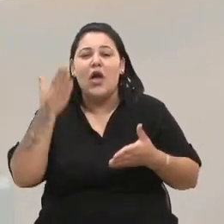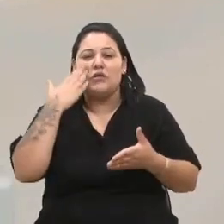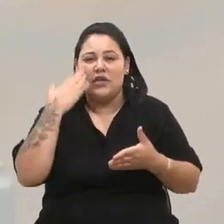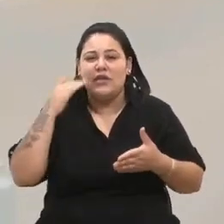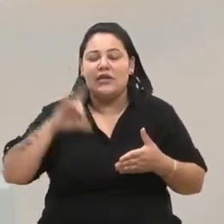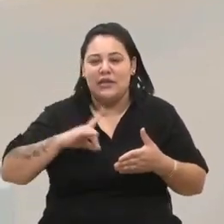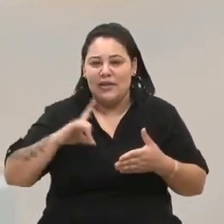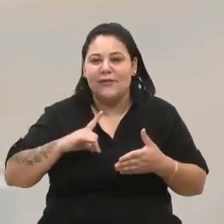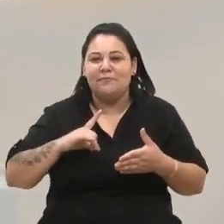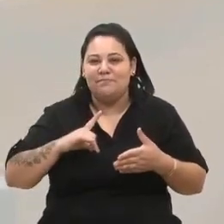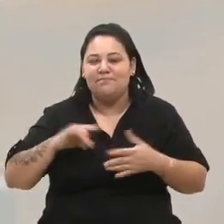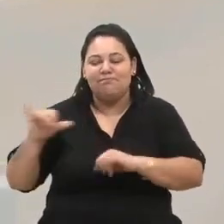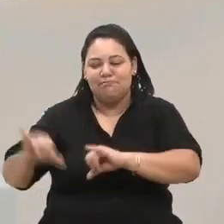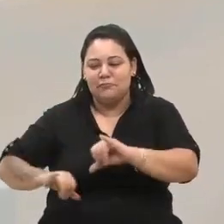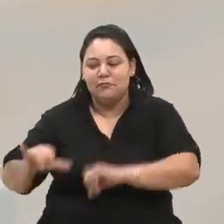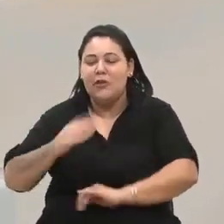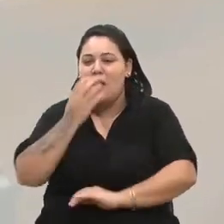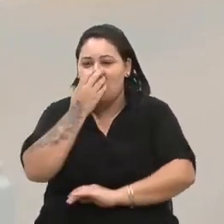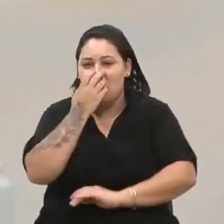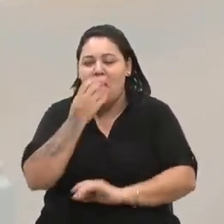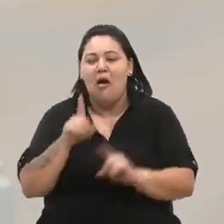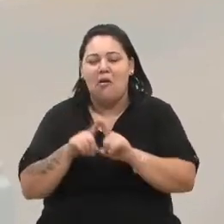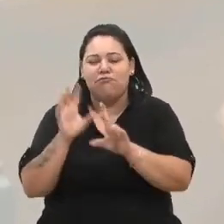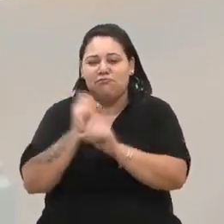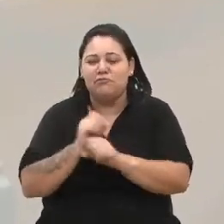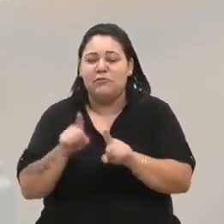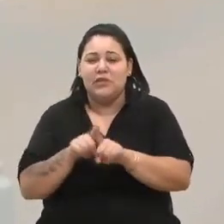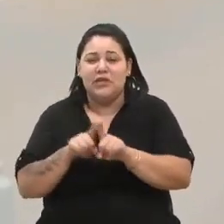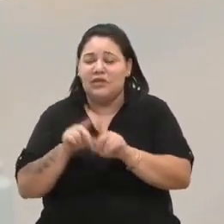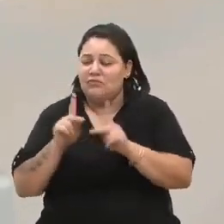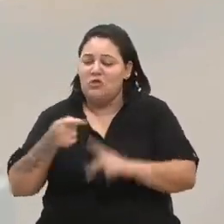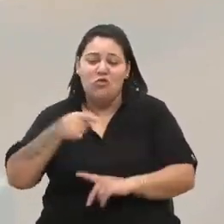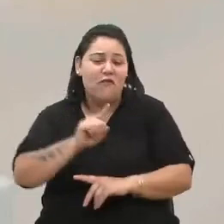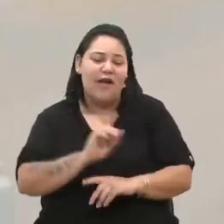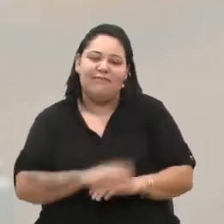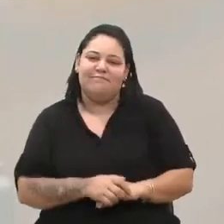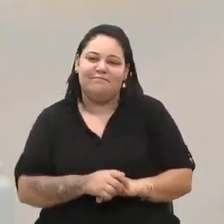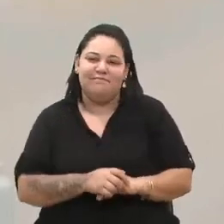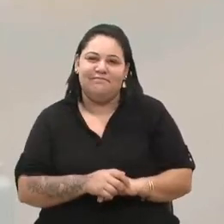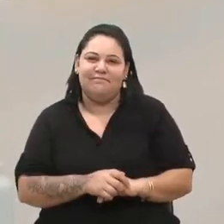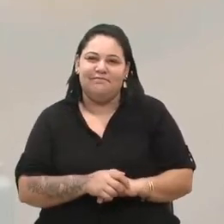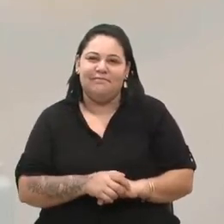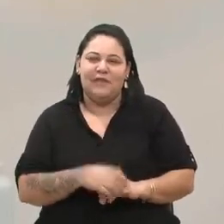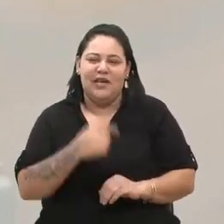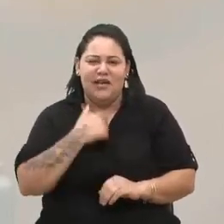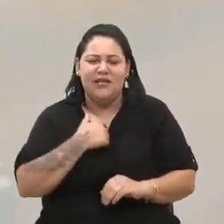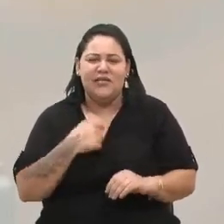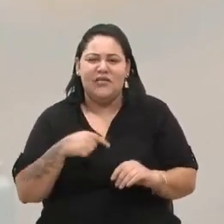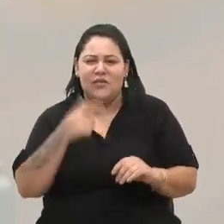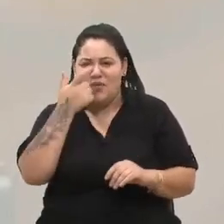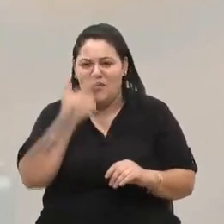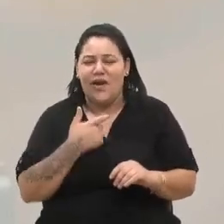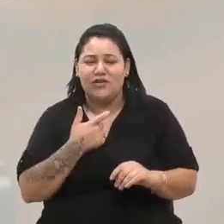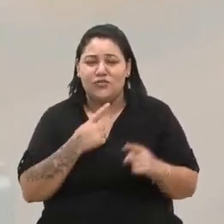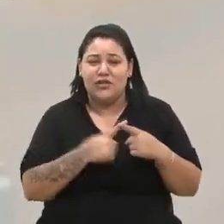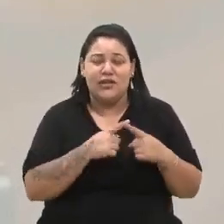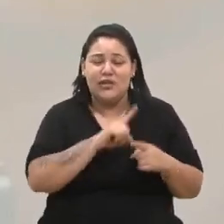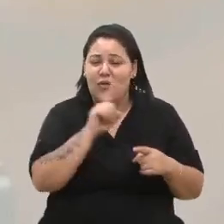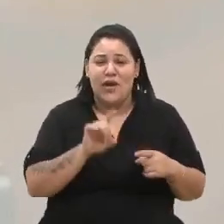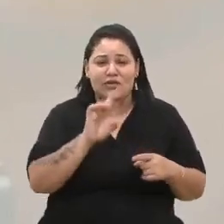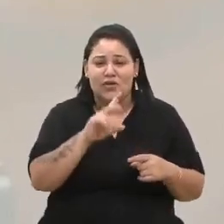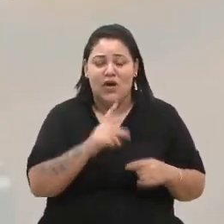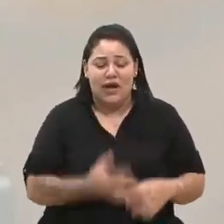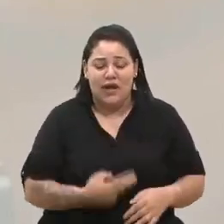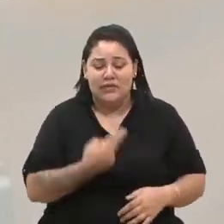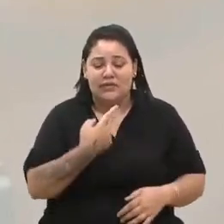vão. Não vão. Então, eu acho que isso aí é uma coisa muito vista, porque além das castrações, tem os maus